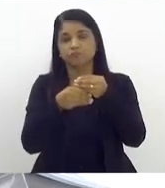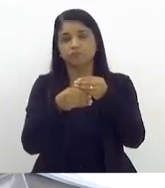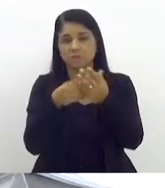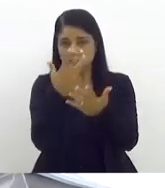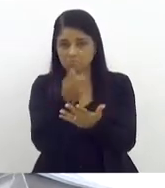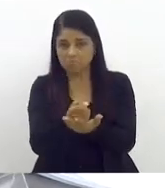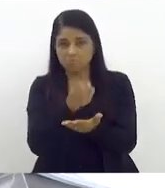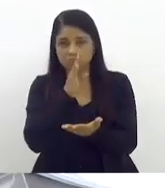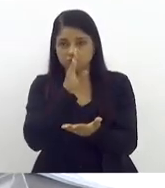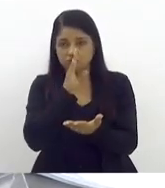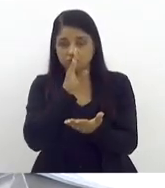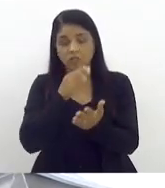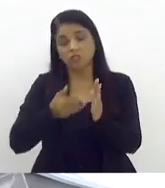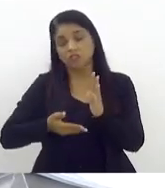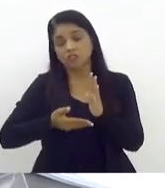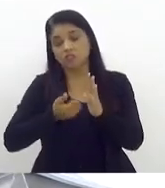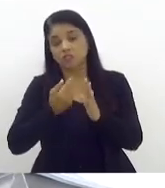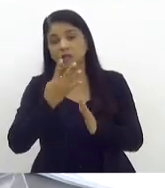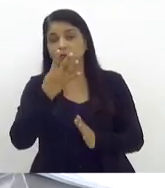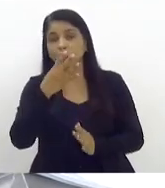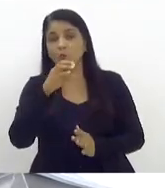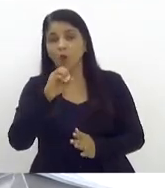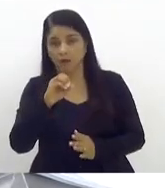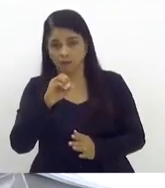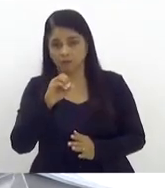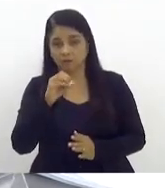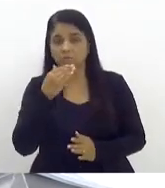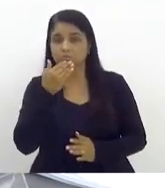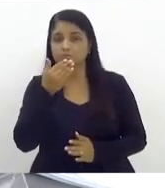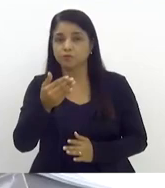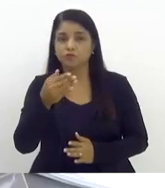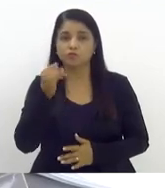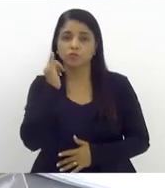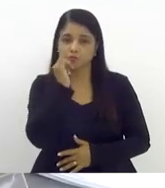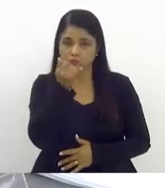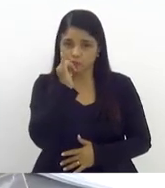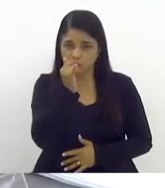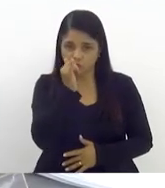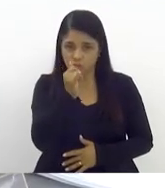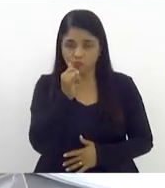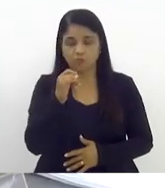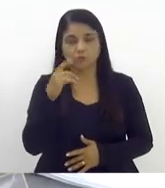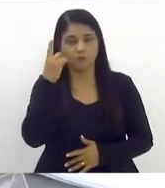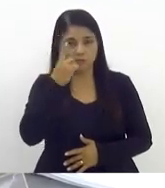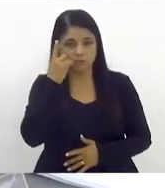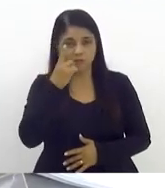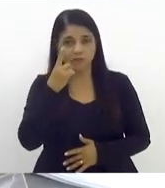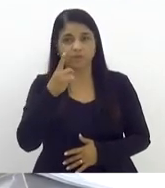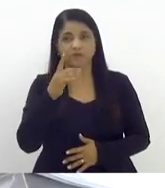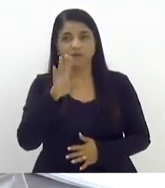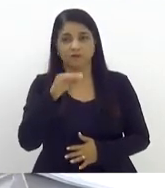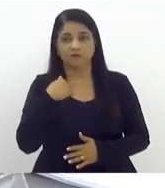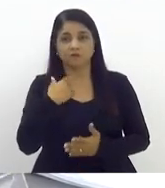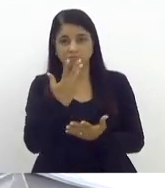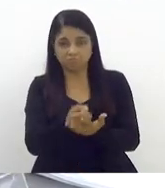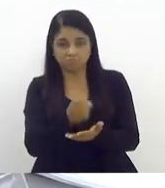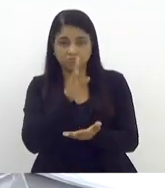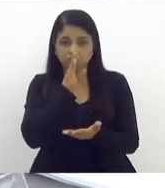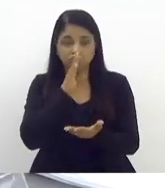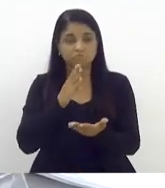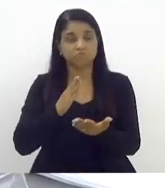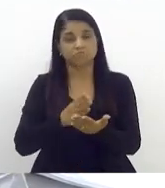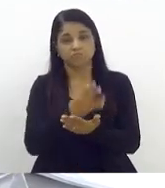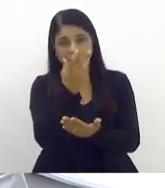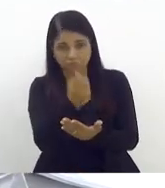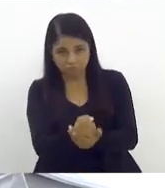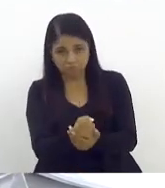e retirado o 40 a pedido do relator. Então, em votação, do 39, aqueles que aprovam a votação em bloco permaneçam como